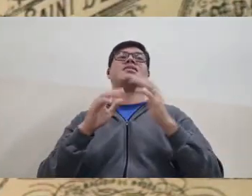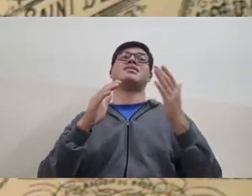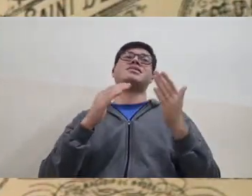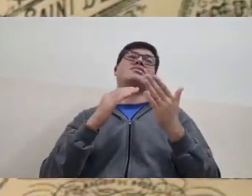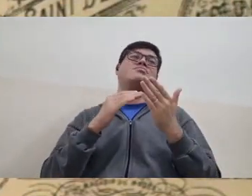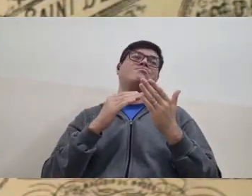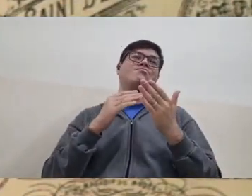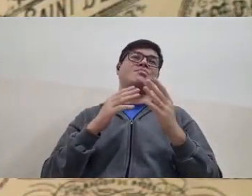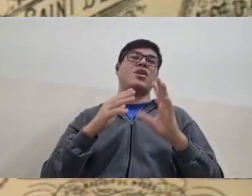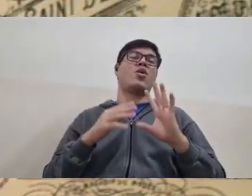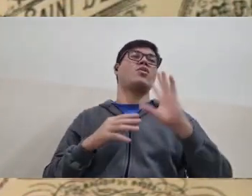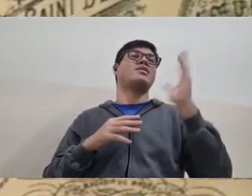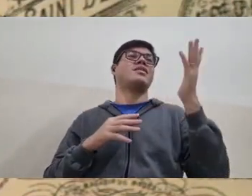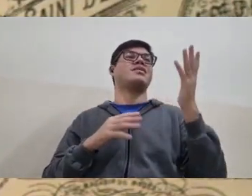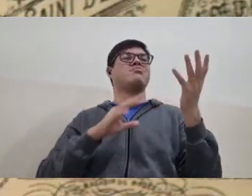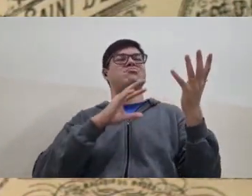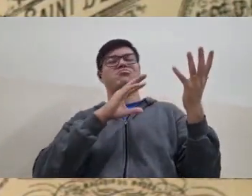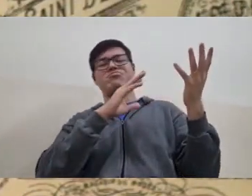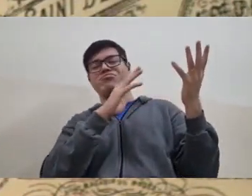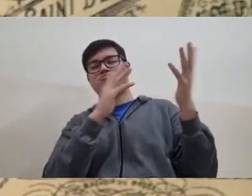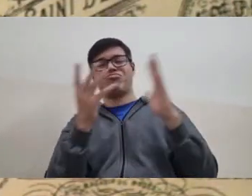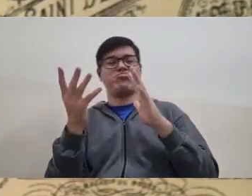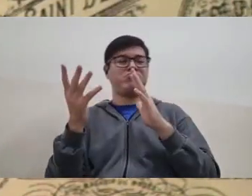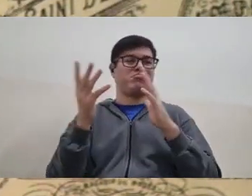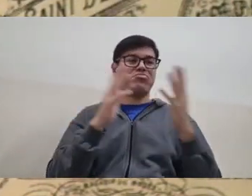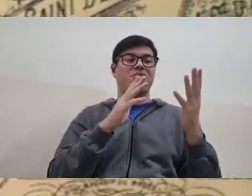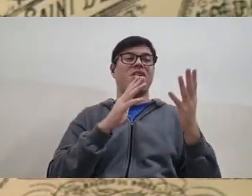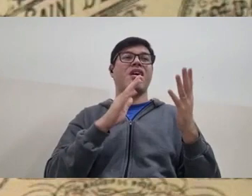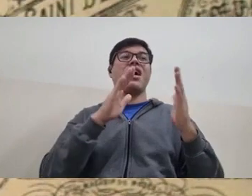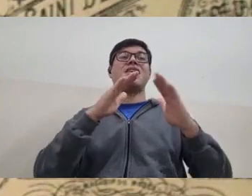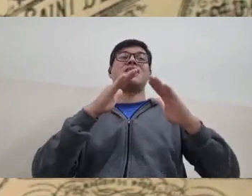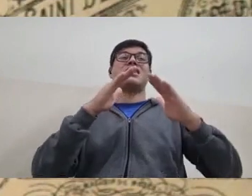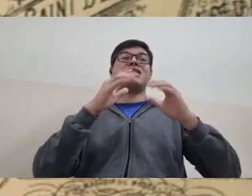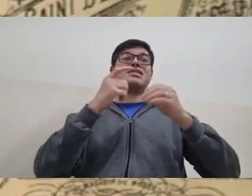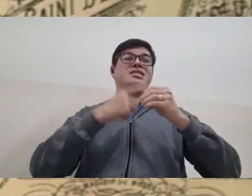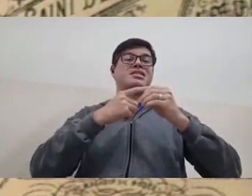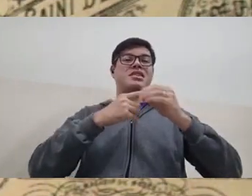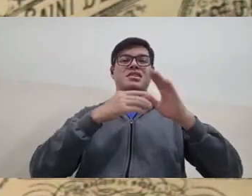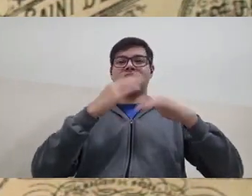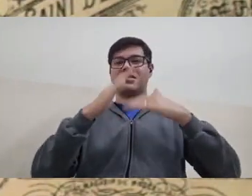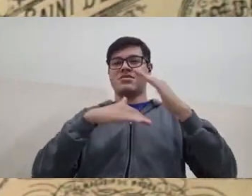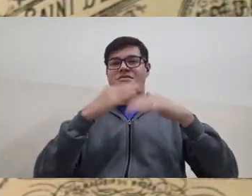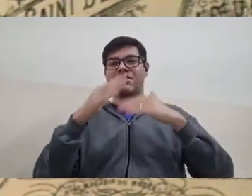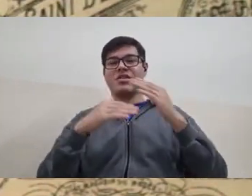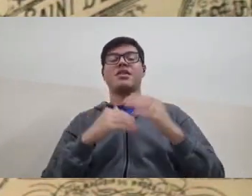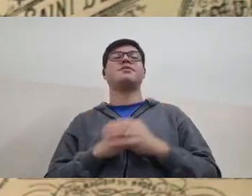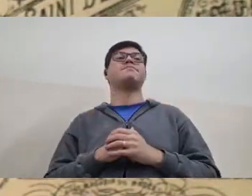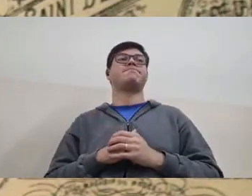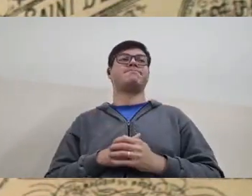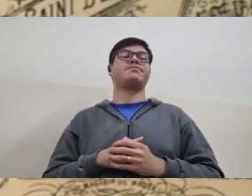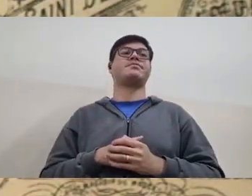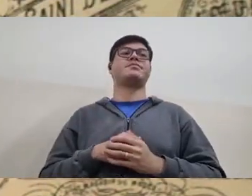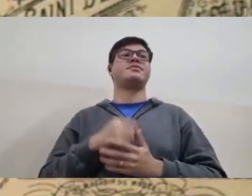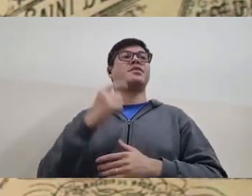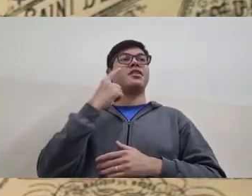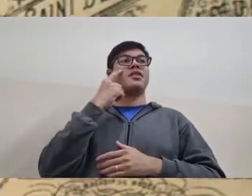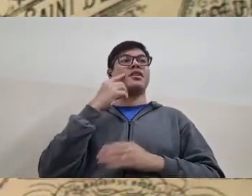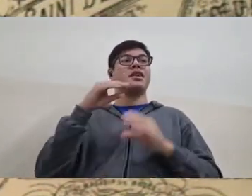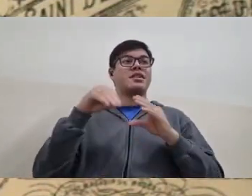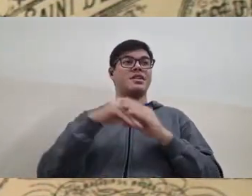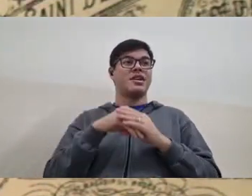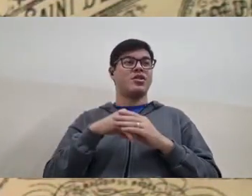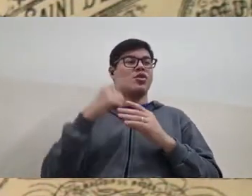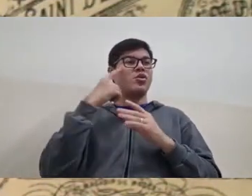instalações precárias e que não é saudável para uma cidade se desenvolver. Muito bem. E isso a gente está discutindo dentro do plano diretor,